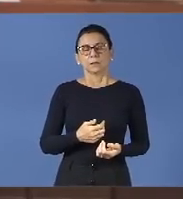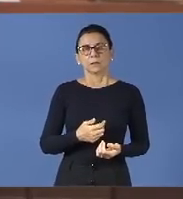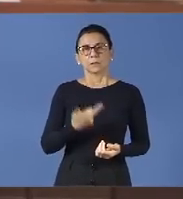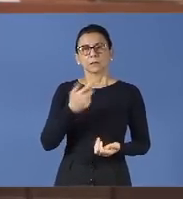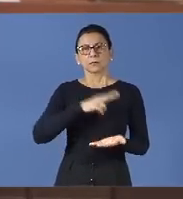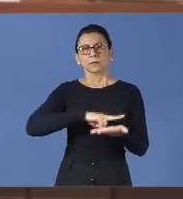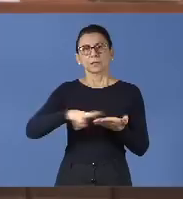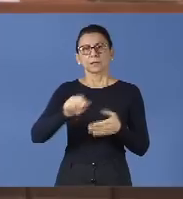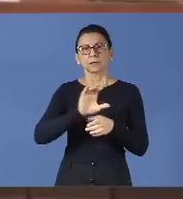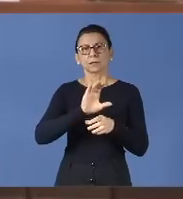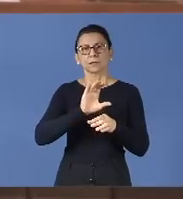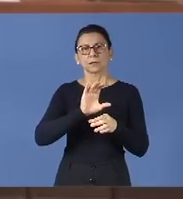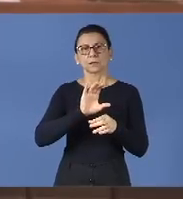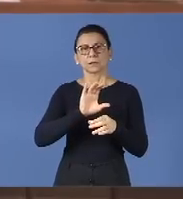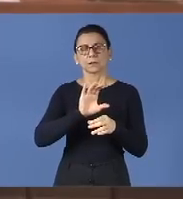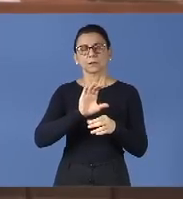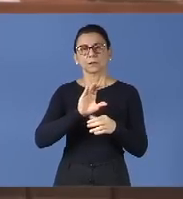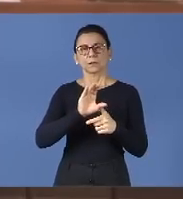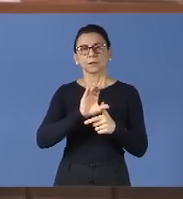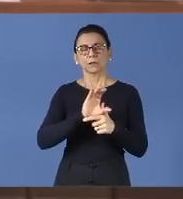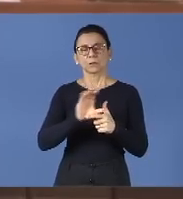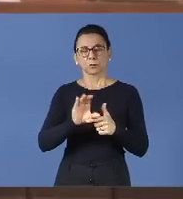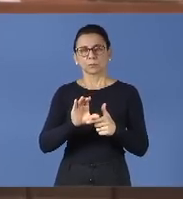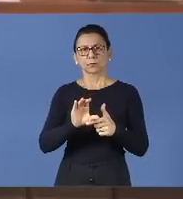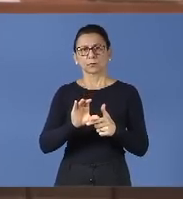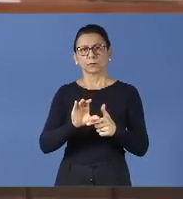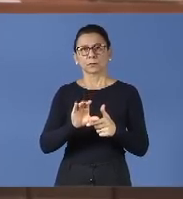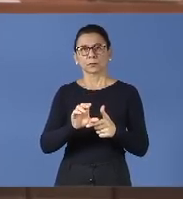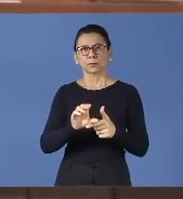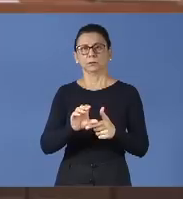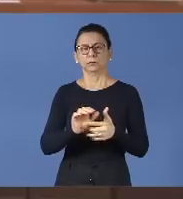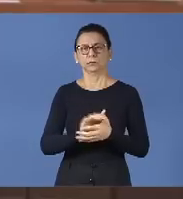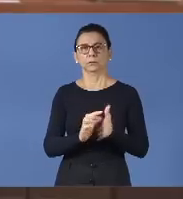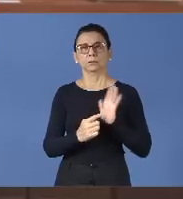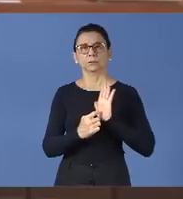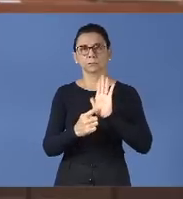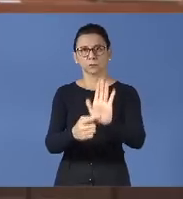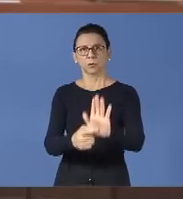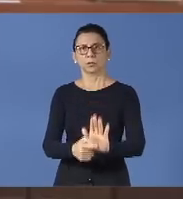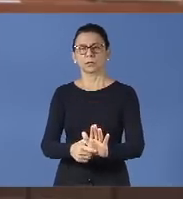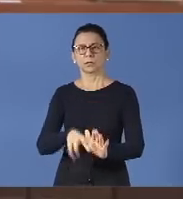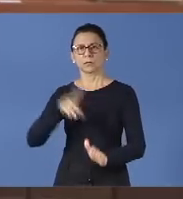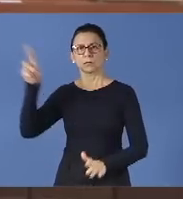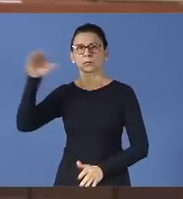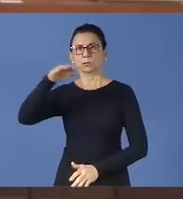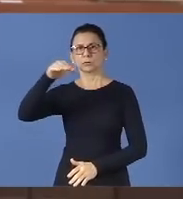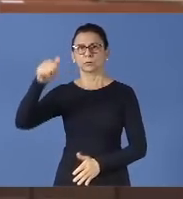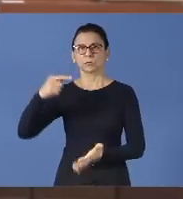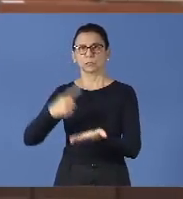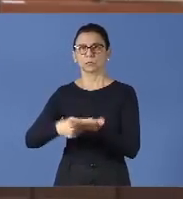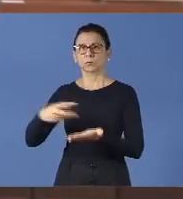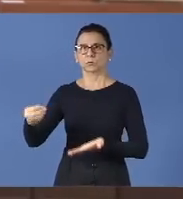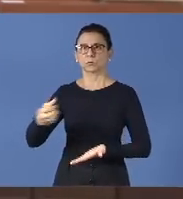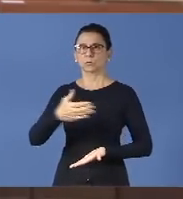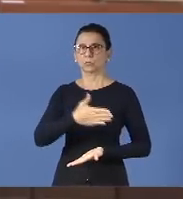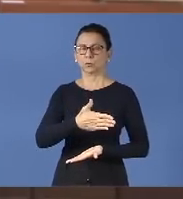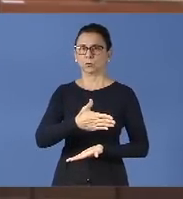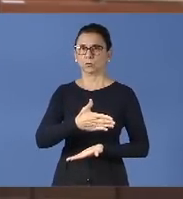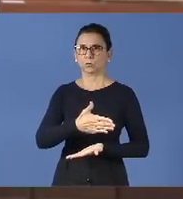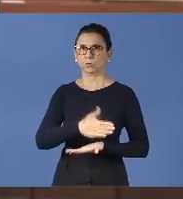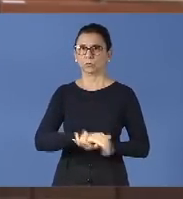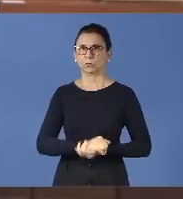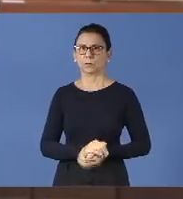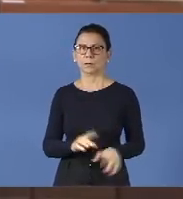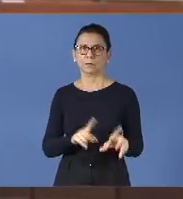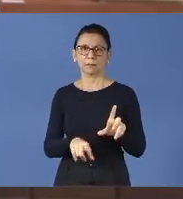3. E nos chamou para quê? Para ministros de um novo pacto, de uma nova aliança, não da letra, que a